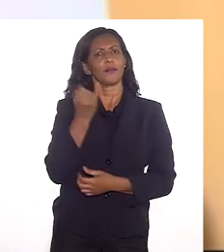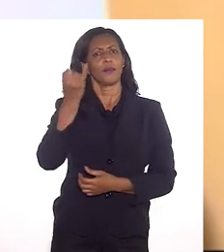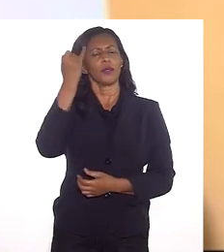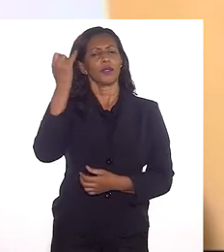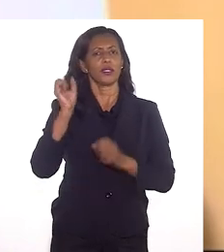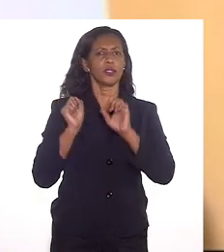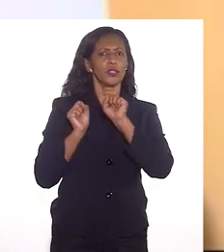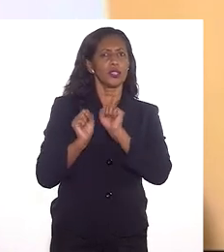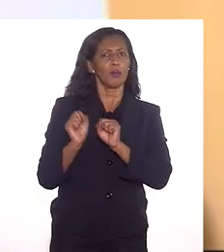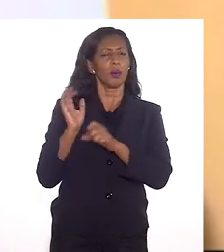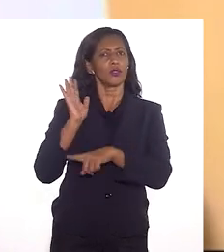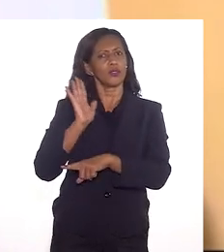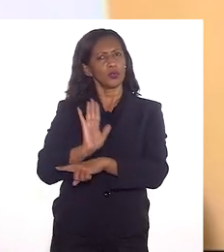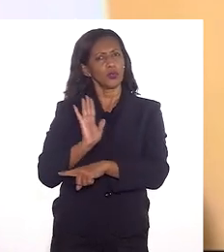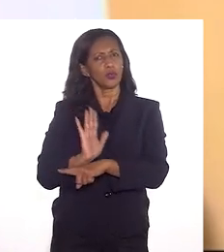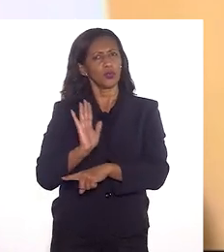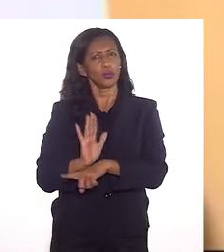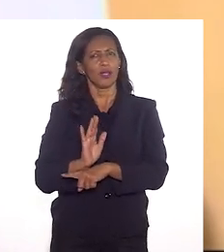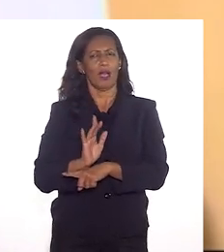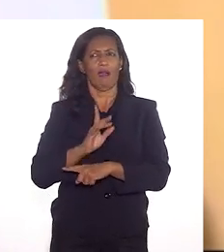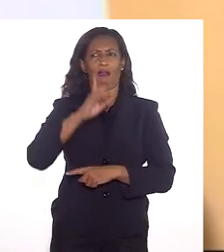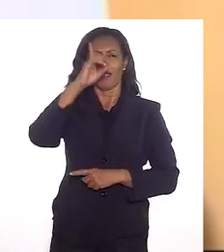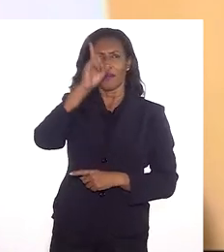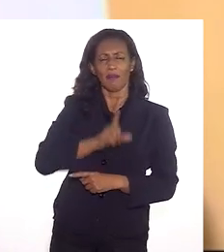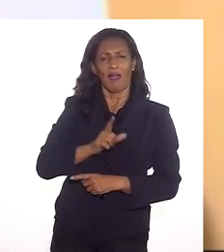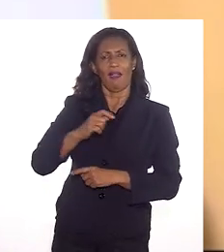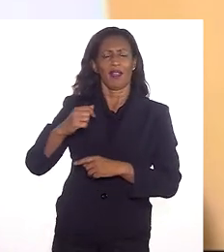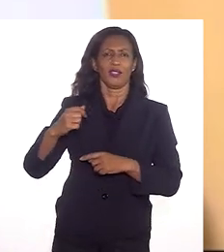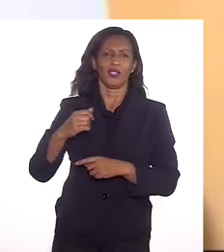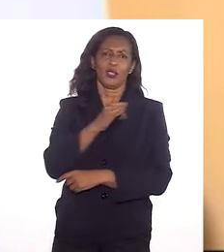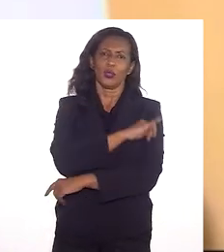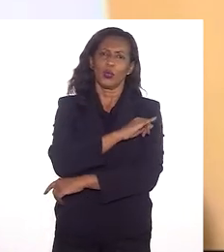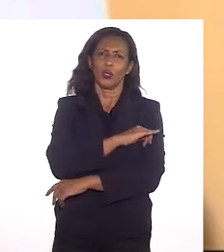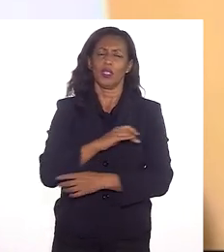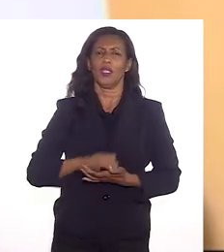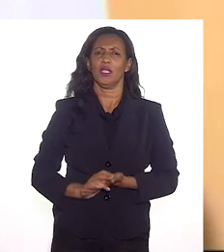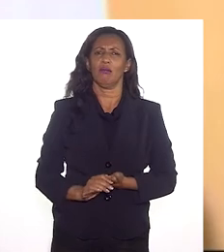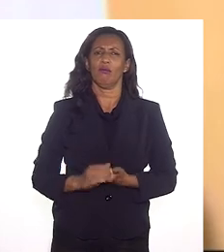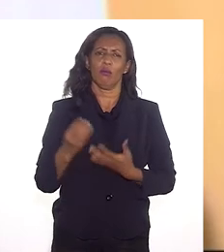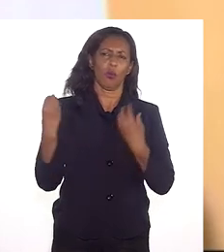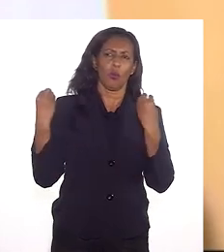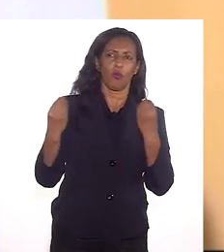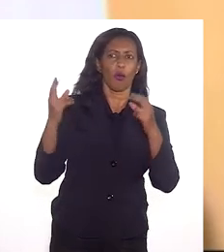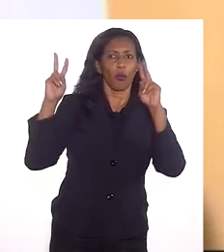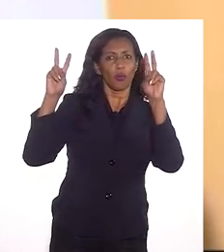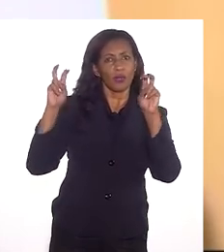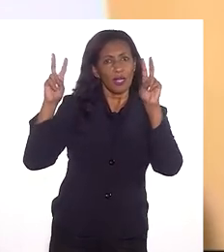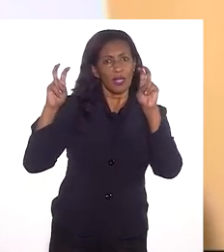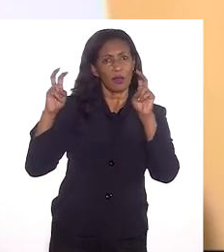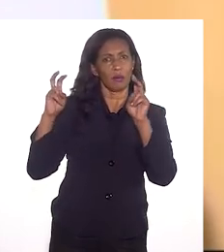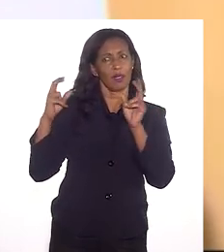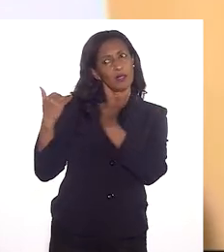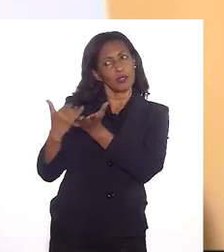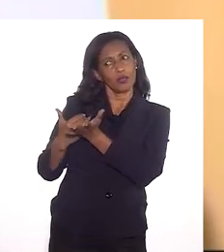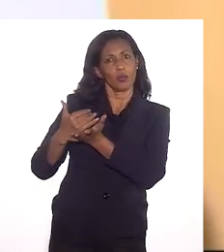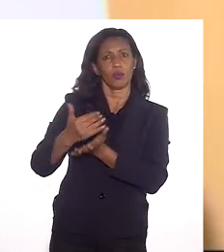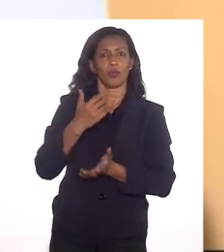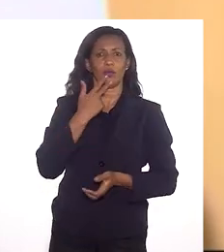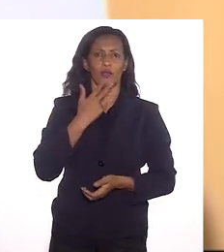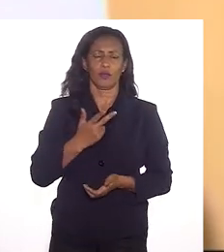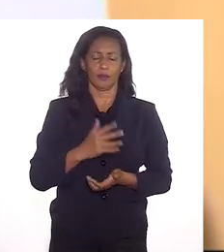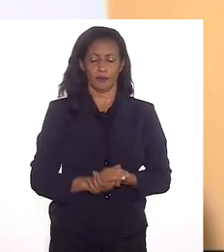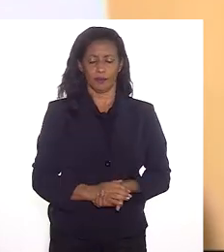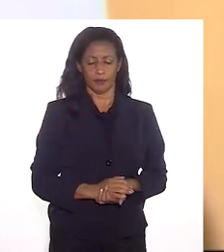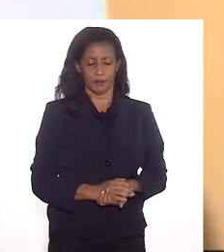coisa importante e que pode sim ajudar a consolidar a imagem e ajudar nessa retomada. E foi o tema inicial que a gente trouxe aqui